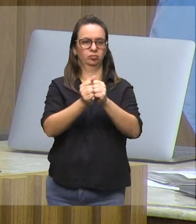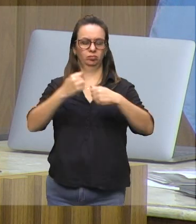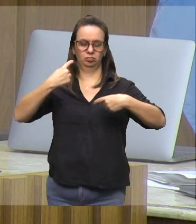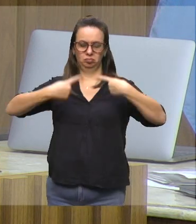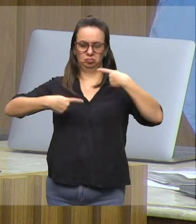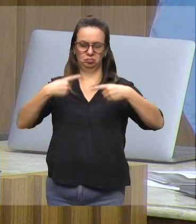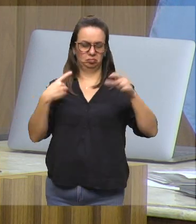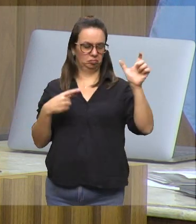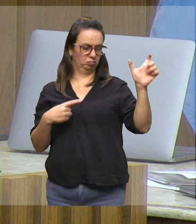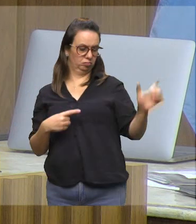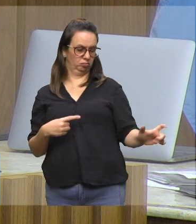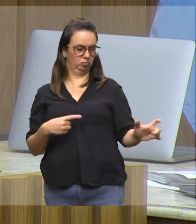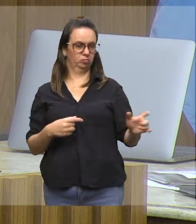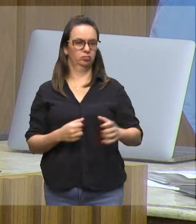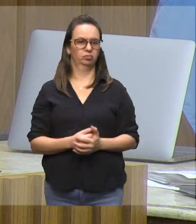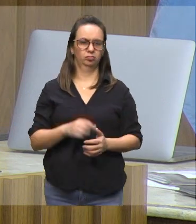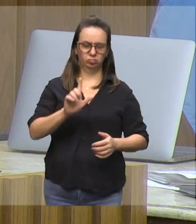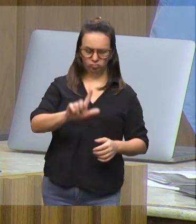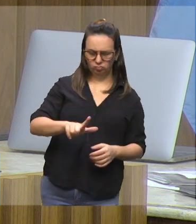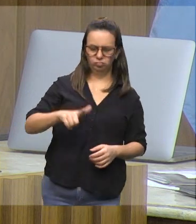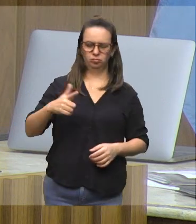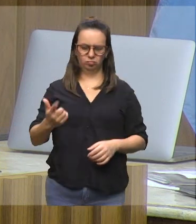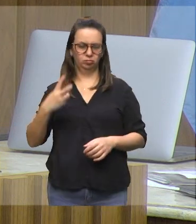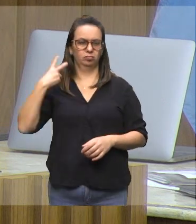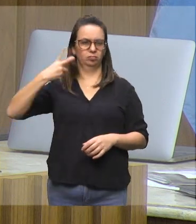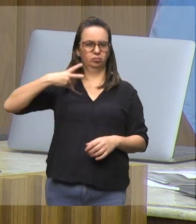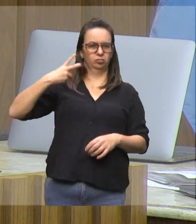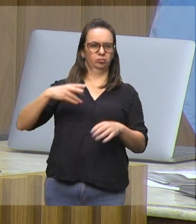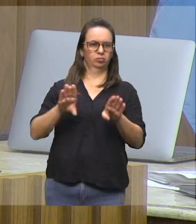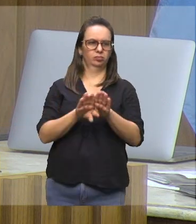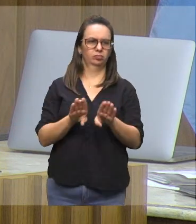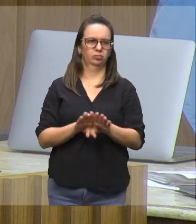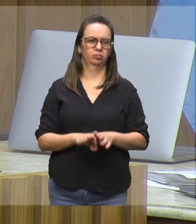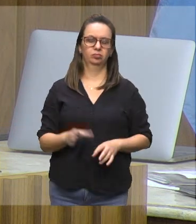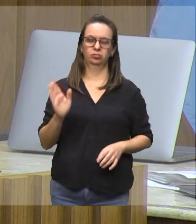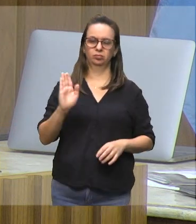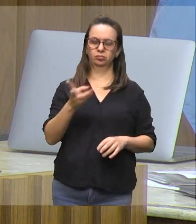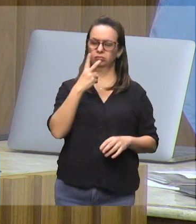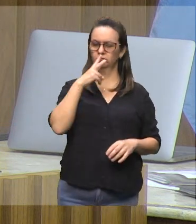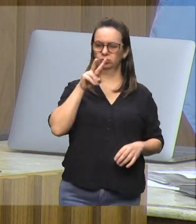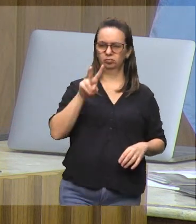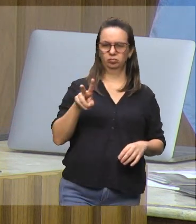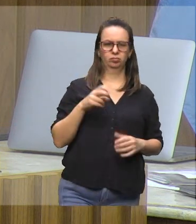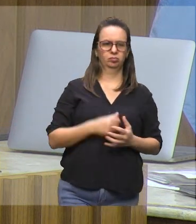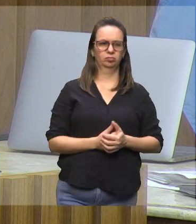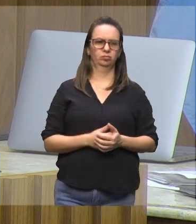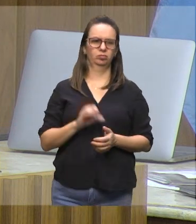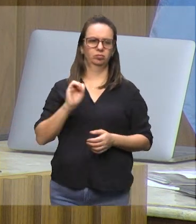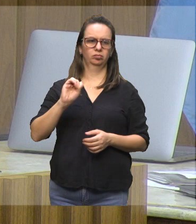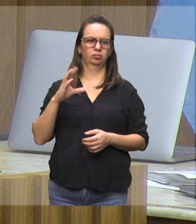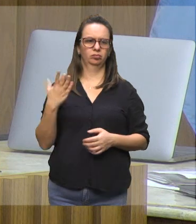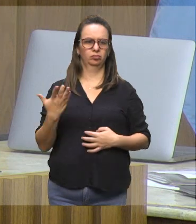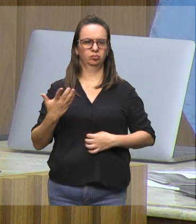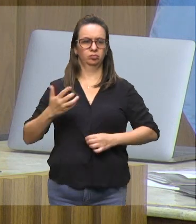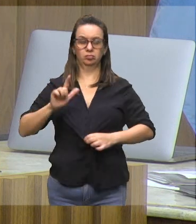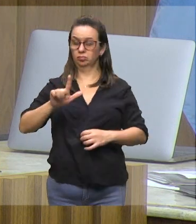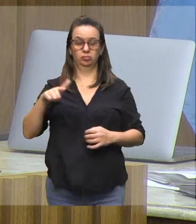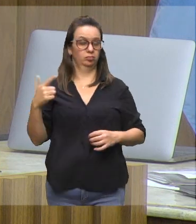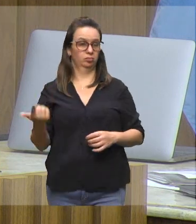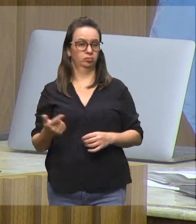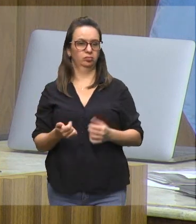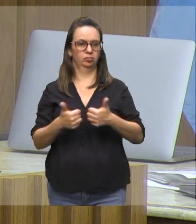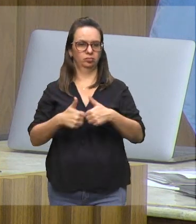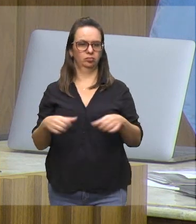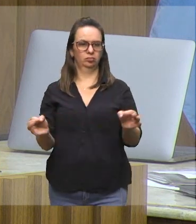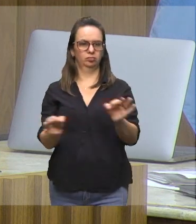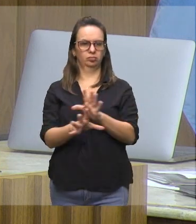na Assembleia, outros vereadores também. Já vi que tem alguns parlamentares que já se dispuseram a ajudar, e é importante.